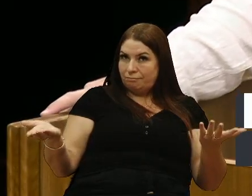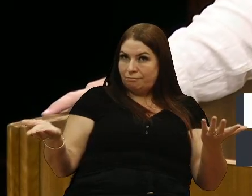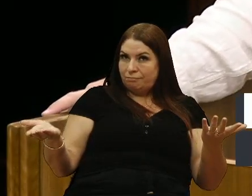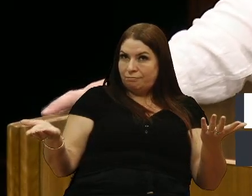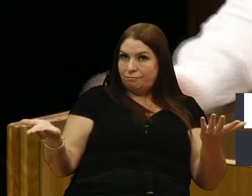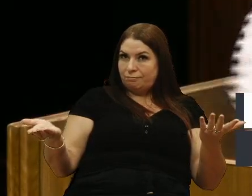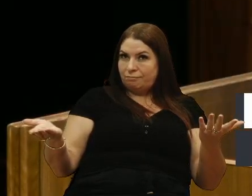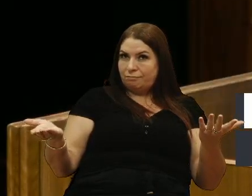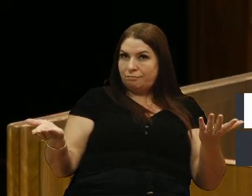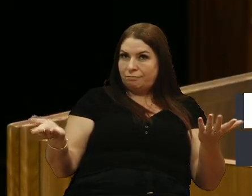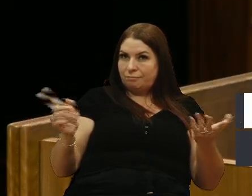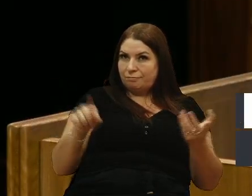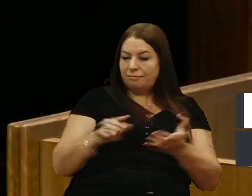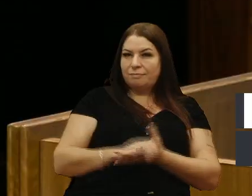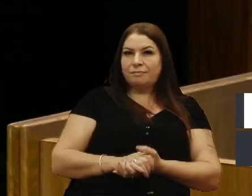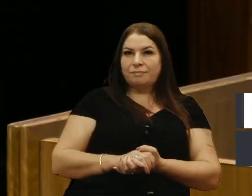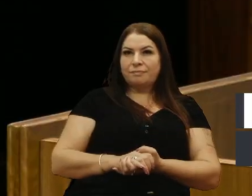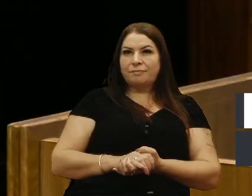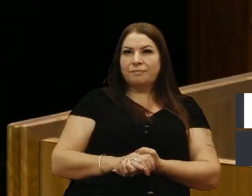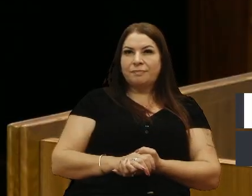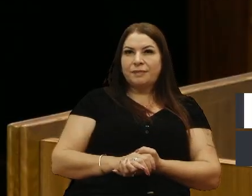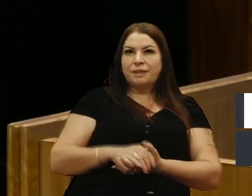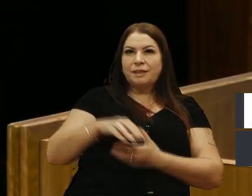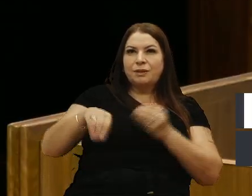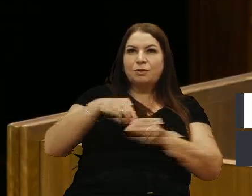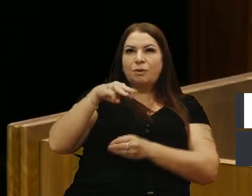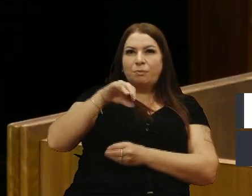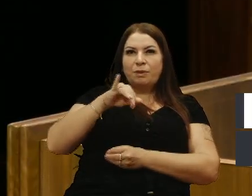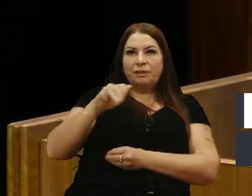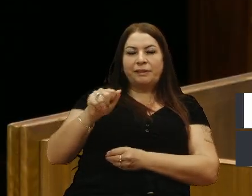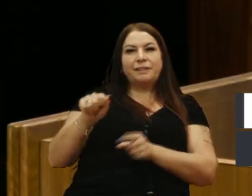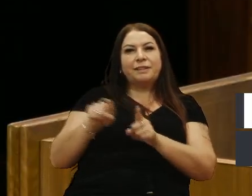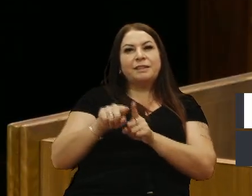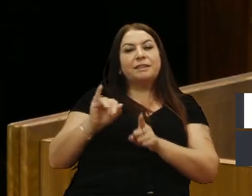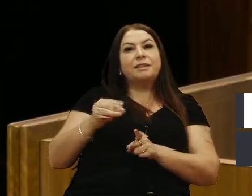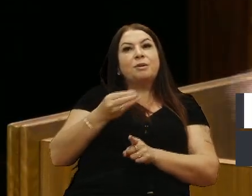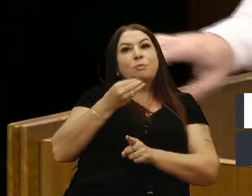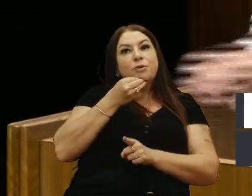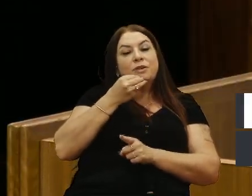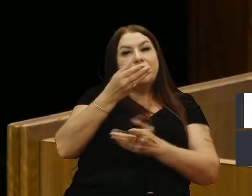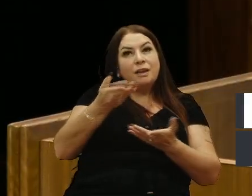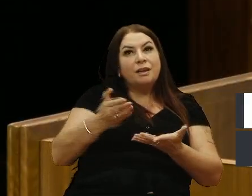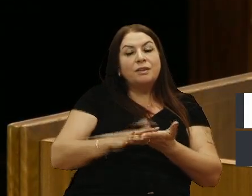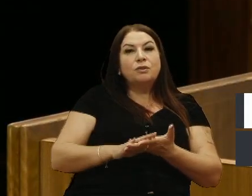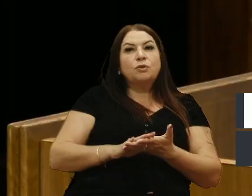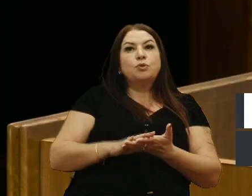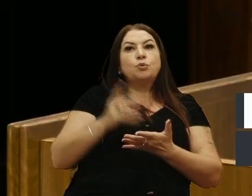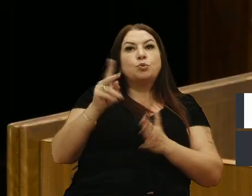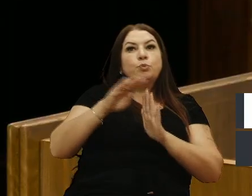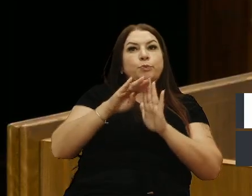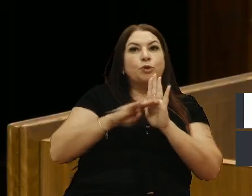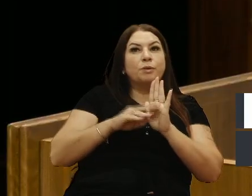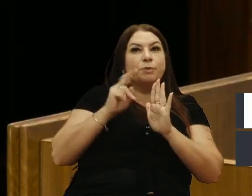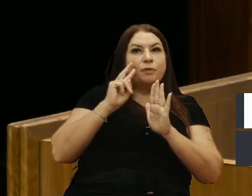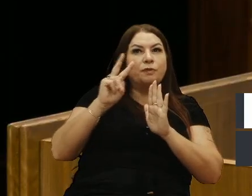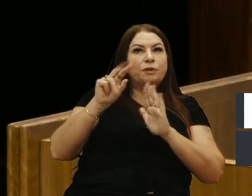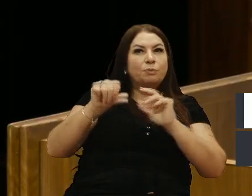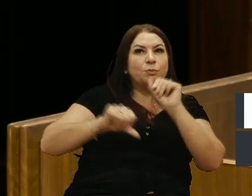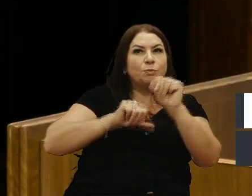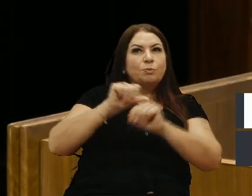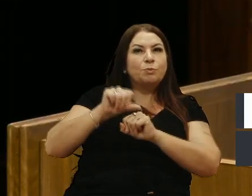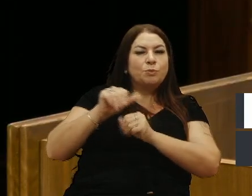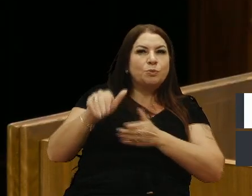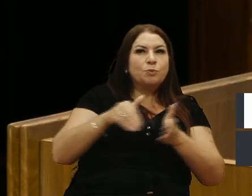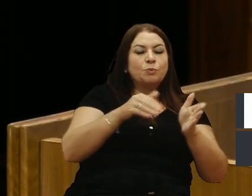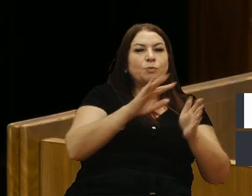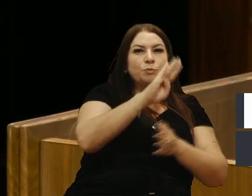É uma milícia. Presidente, queria tratar essa oportunidade de um dos programas que eu vi alterar os rumos do